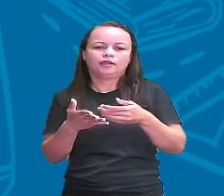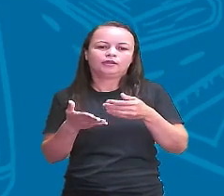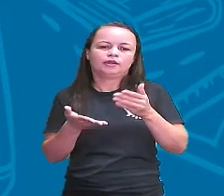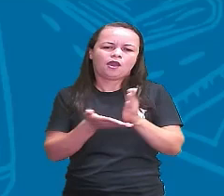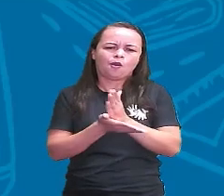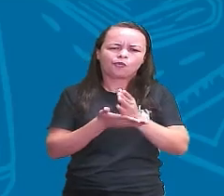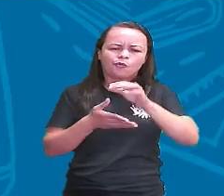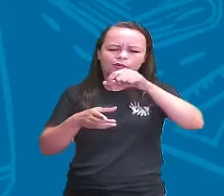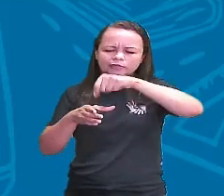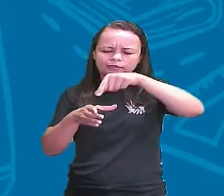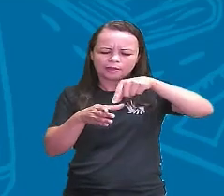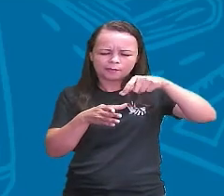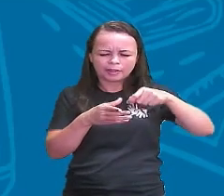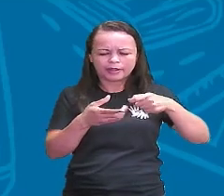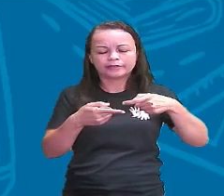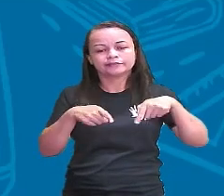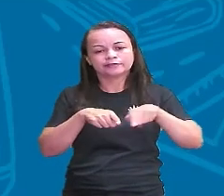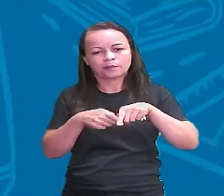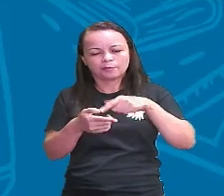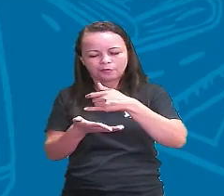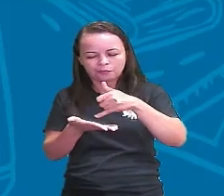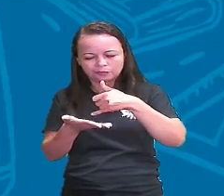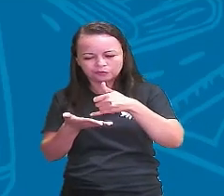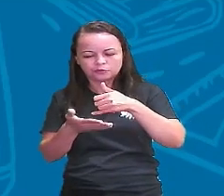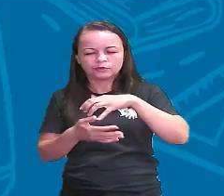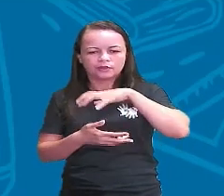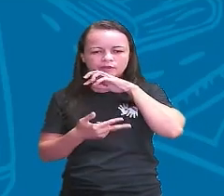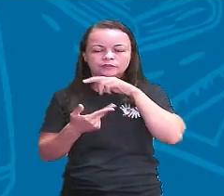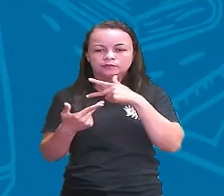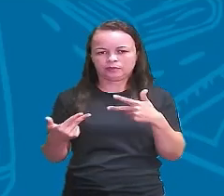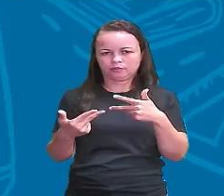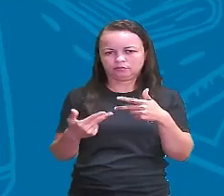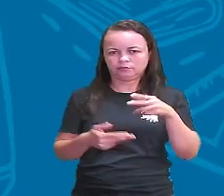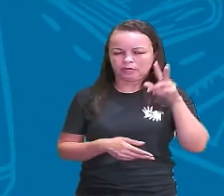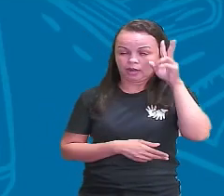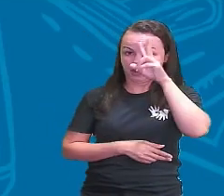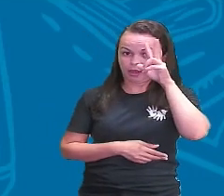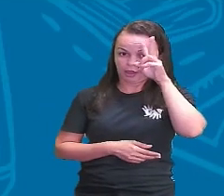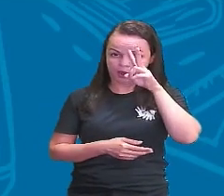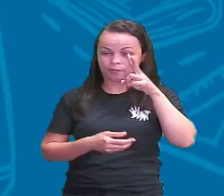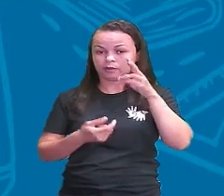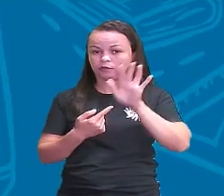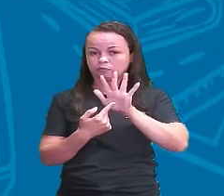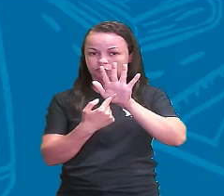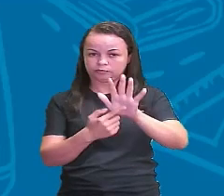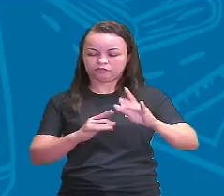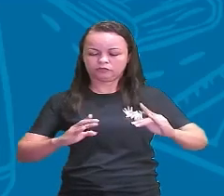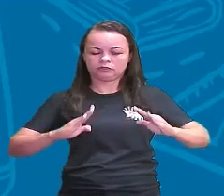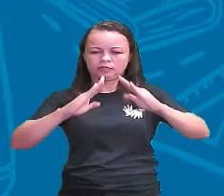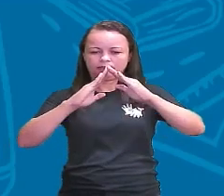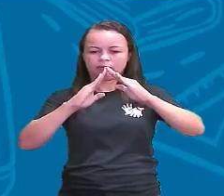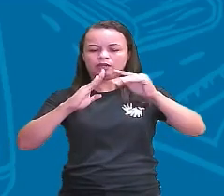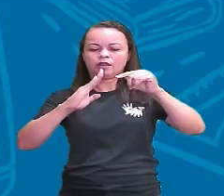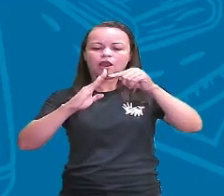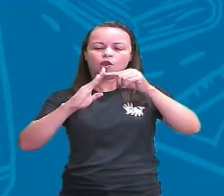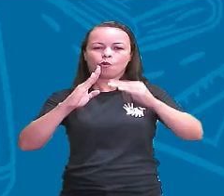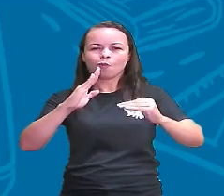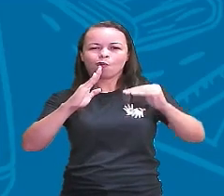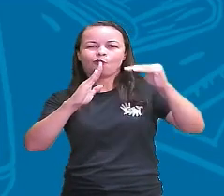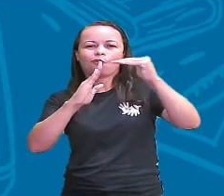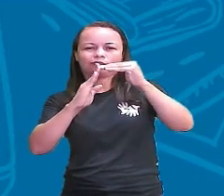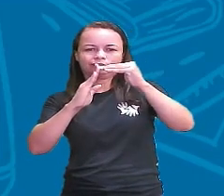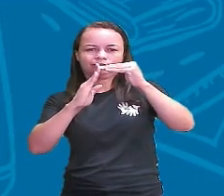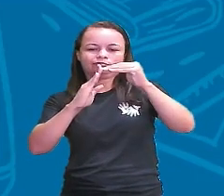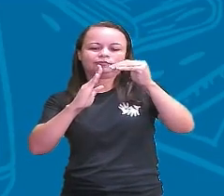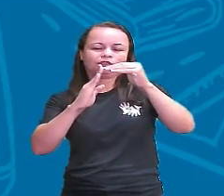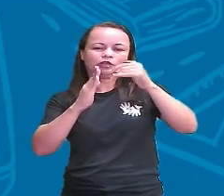sementes e gordura animal. Só que lembram que eu falei para vocês que lá naquela pirâmide que eu mostrei, onde é que vão estar as gorduras?